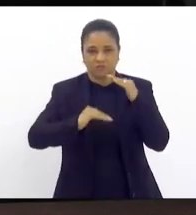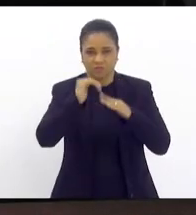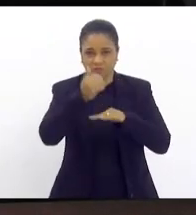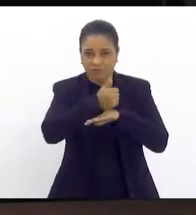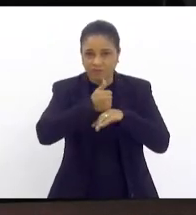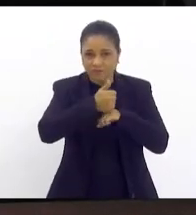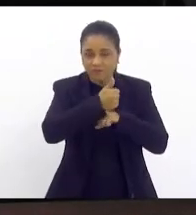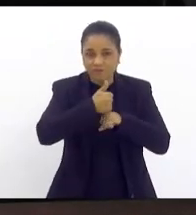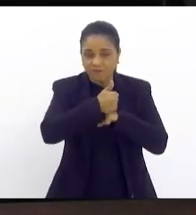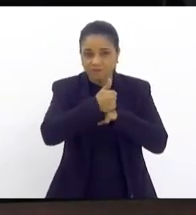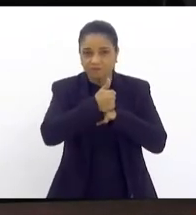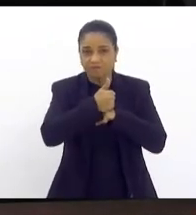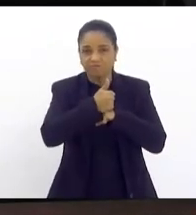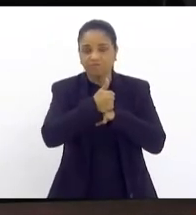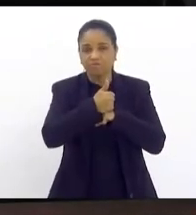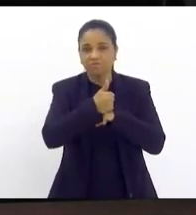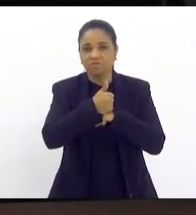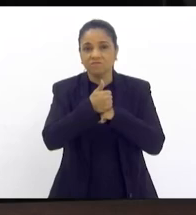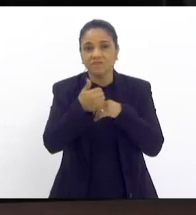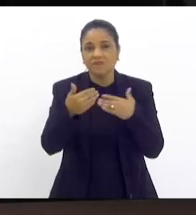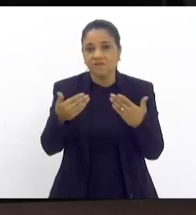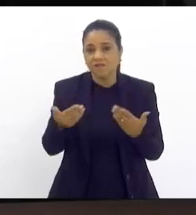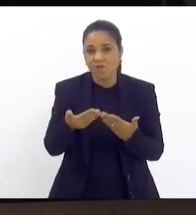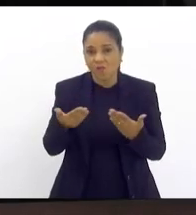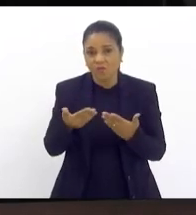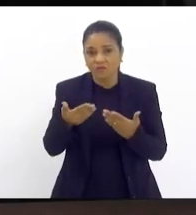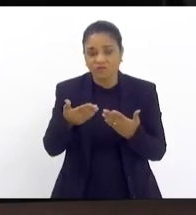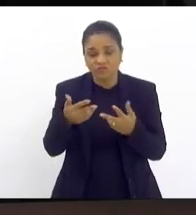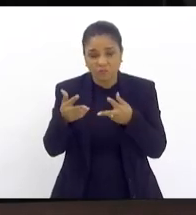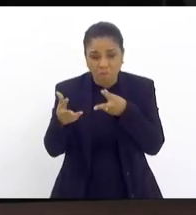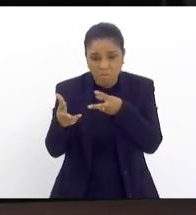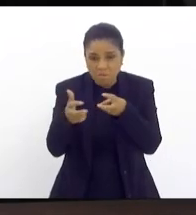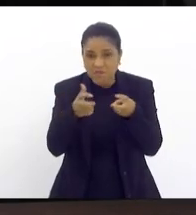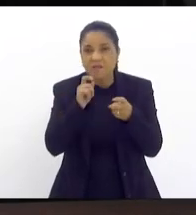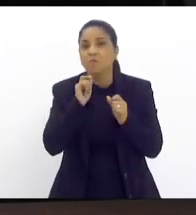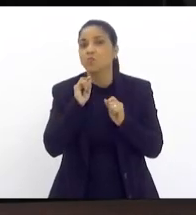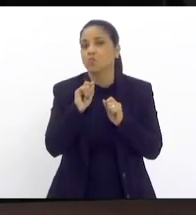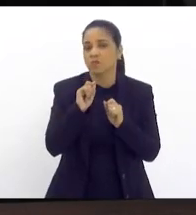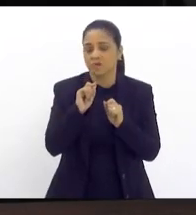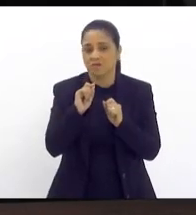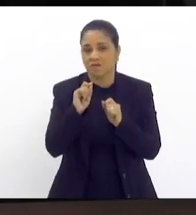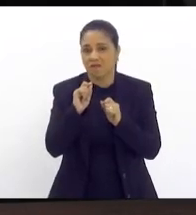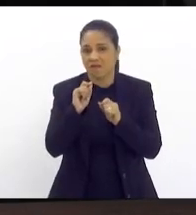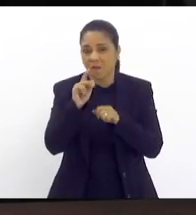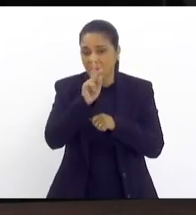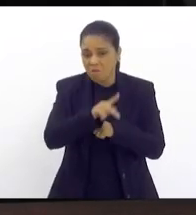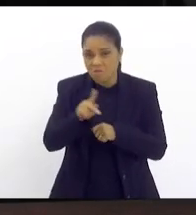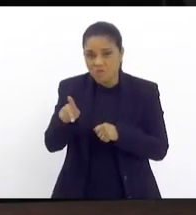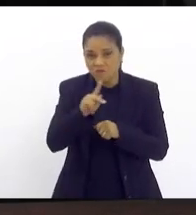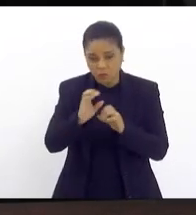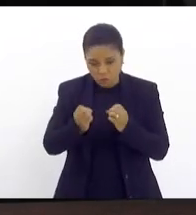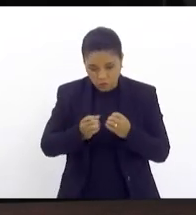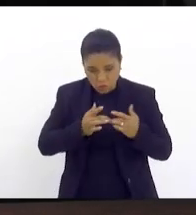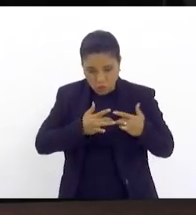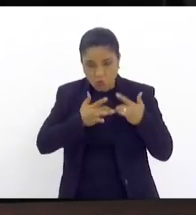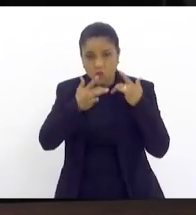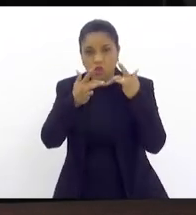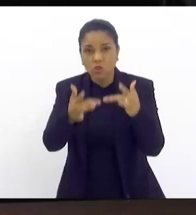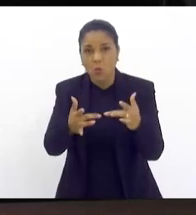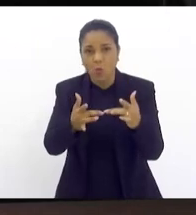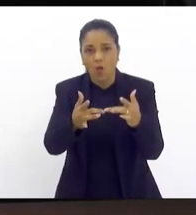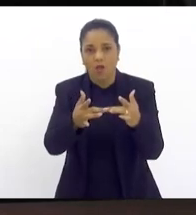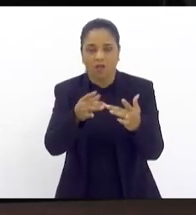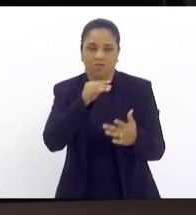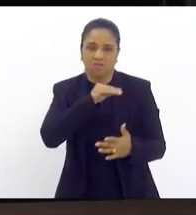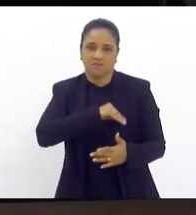que infelizmente a gente vê uma classe que se doa e que é muito mal remunerada